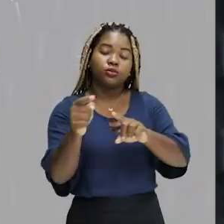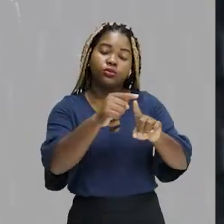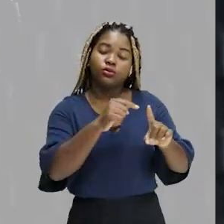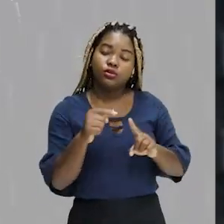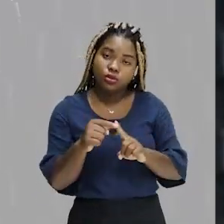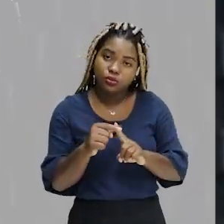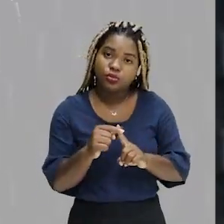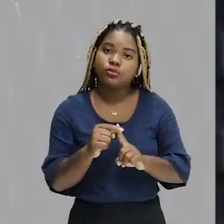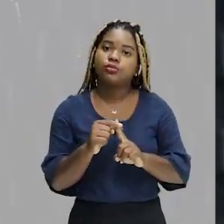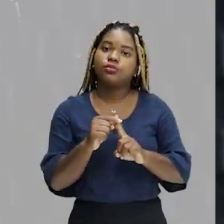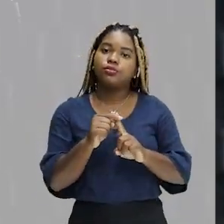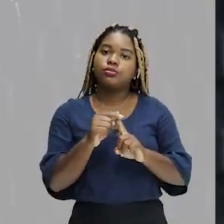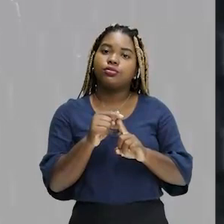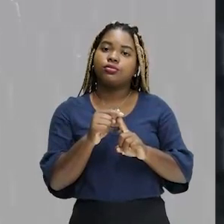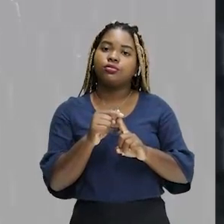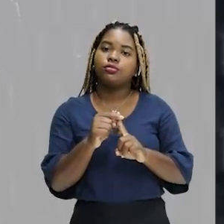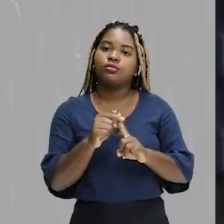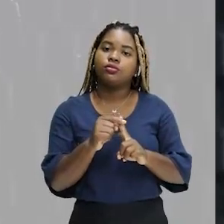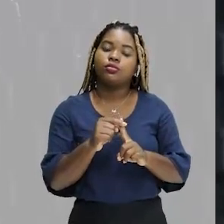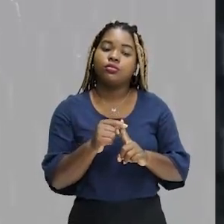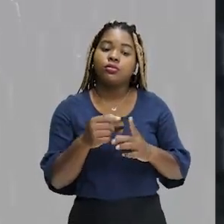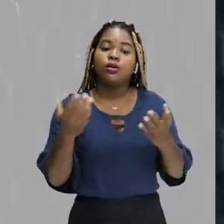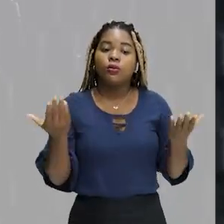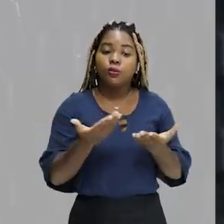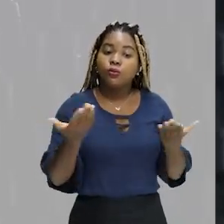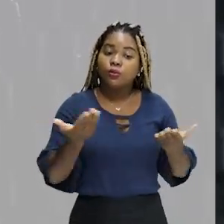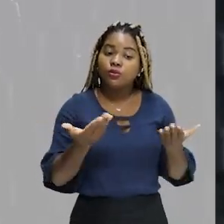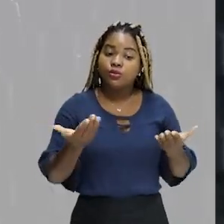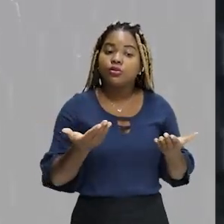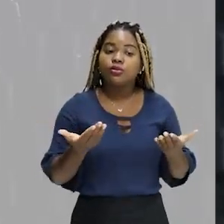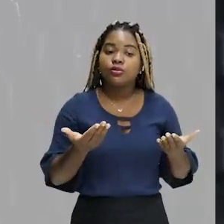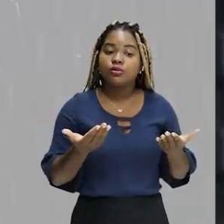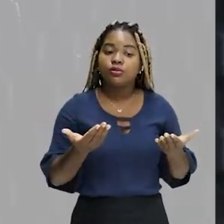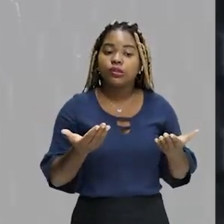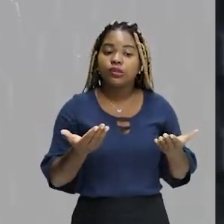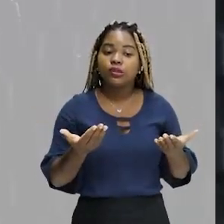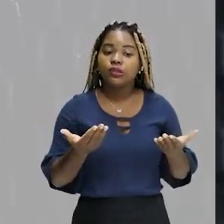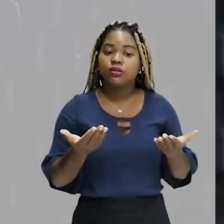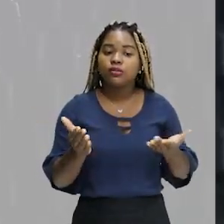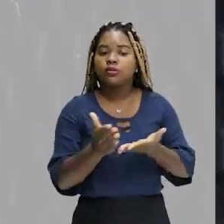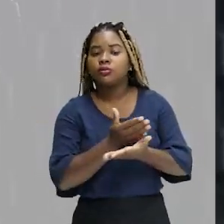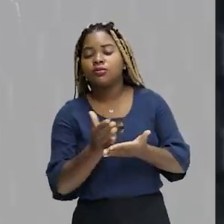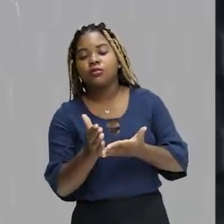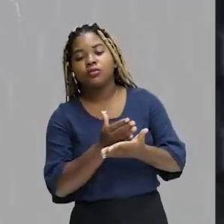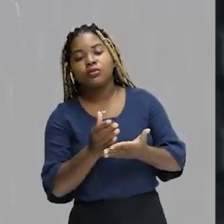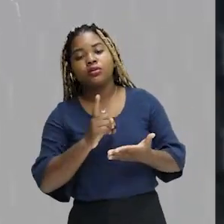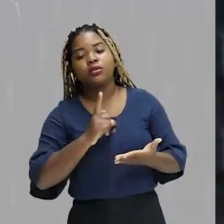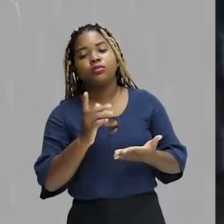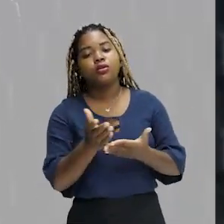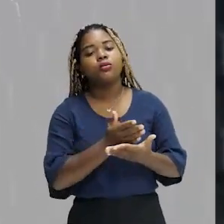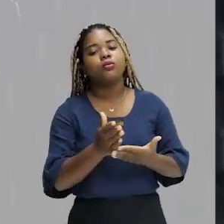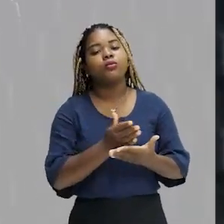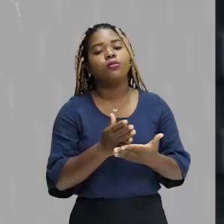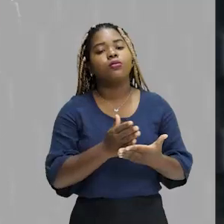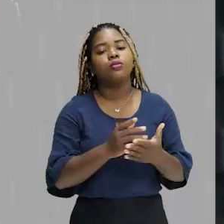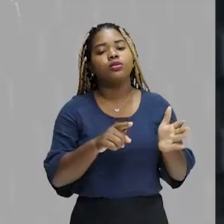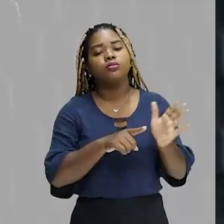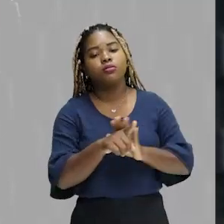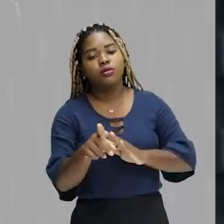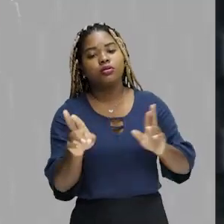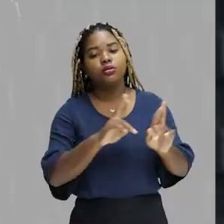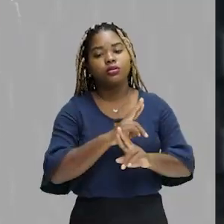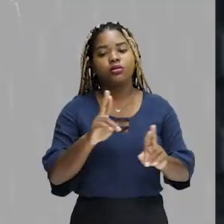casos possíveis. Bom, a nossa aula, nós vamos trabalhar, turma, algumas questões relacionadas